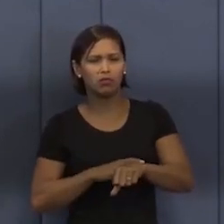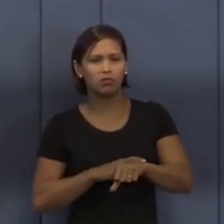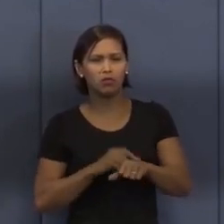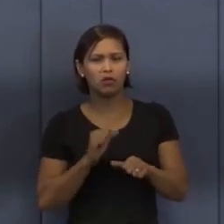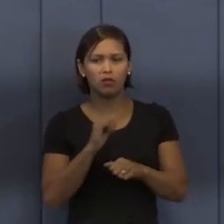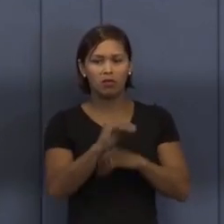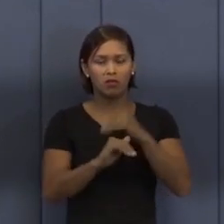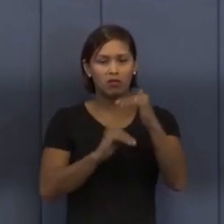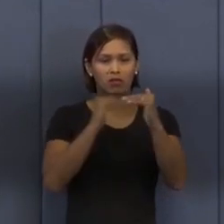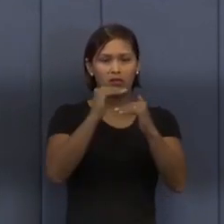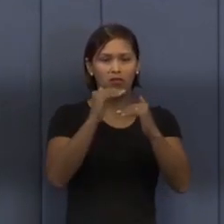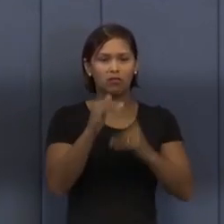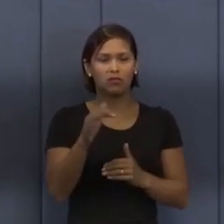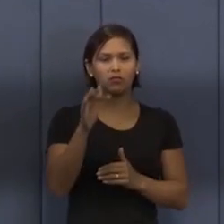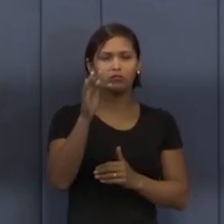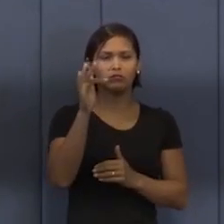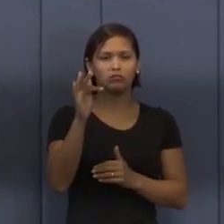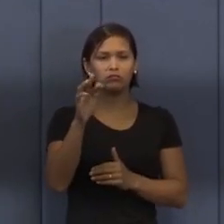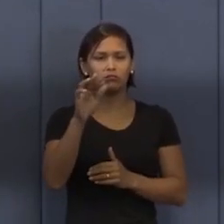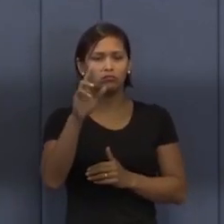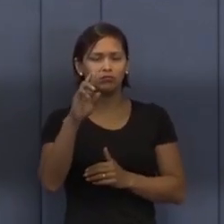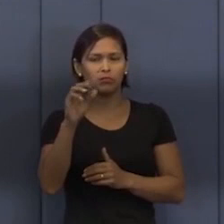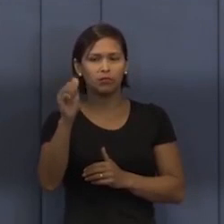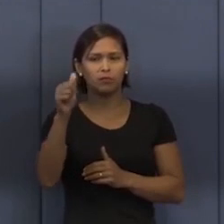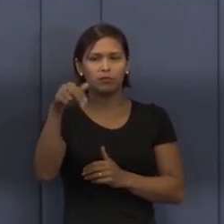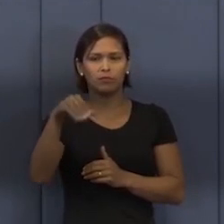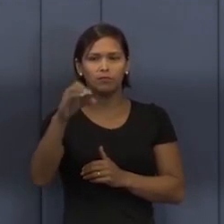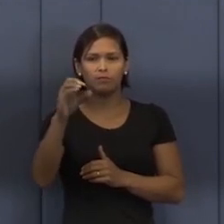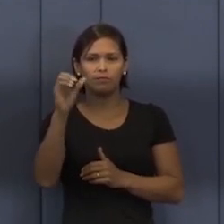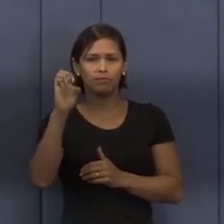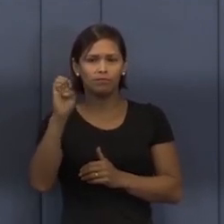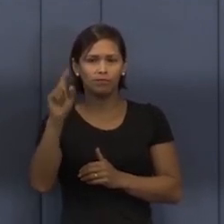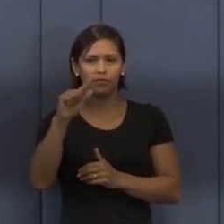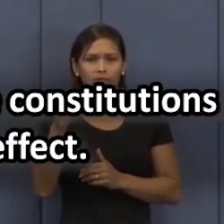pouco. A Revolução Francesa, ao longo de